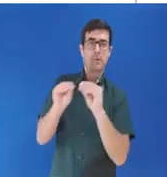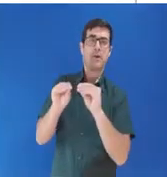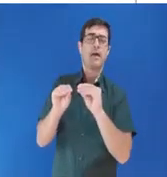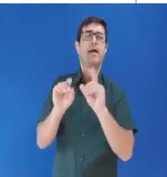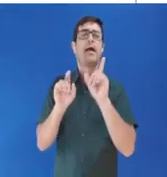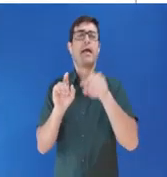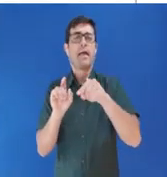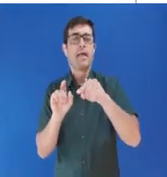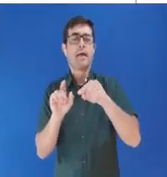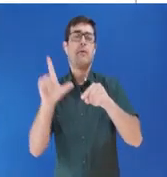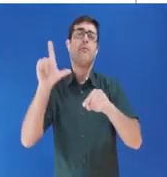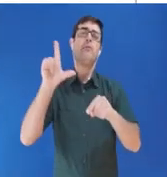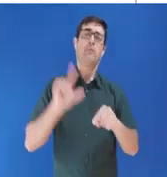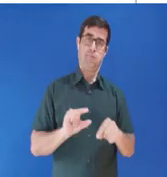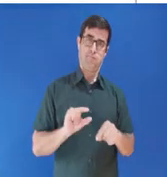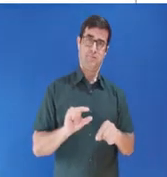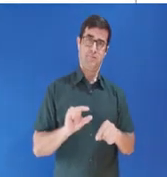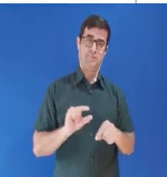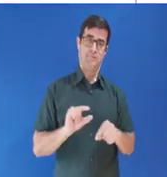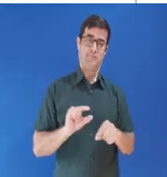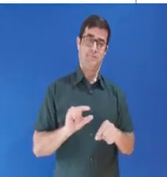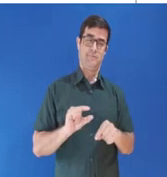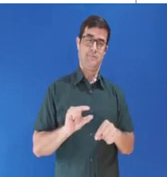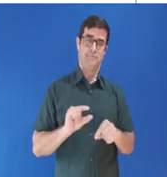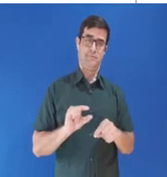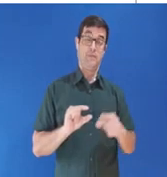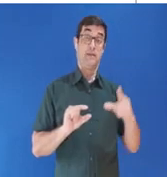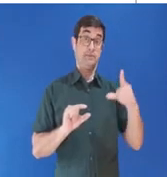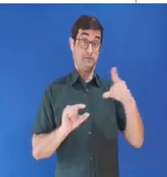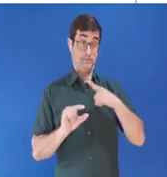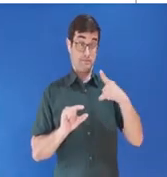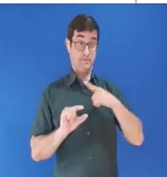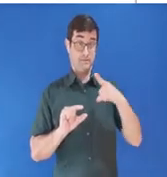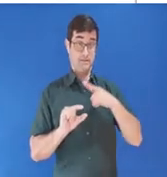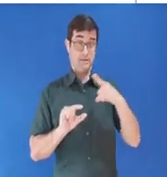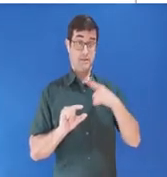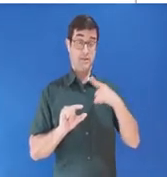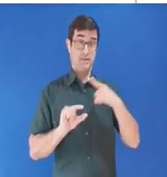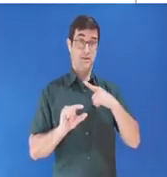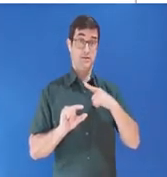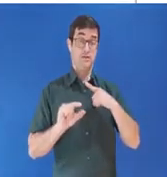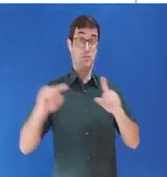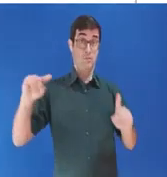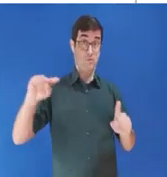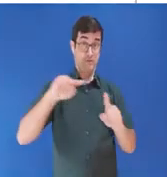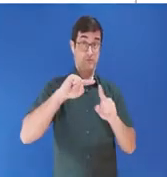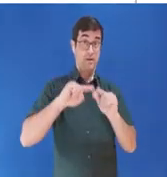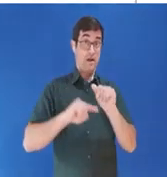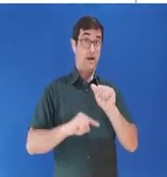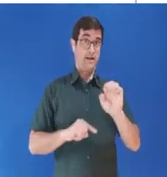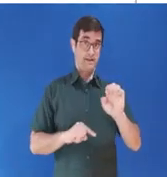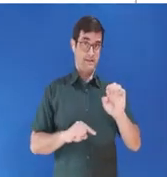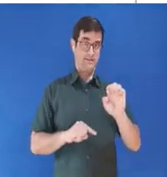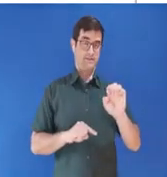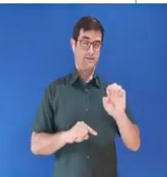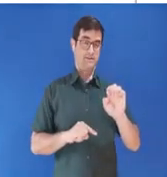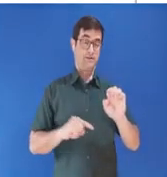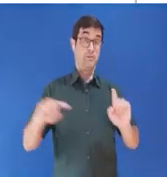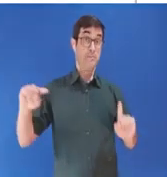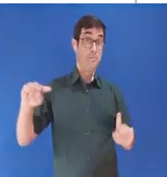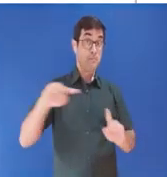baixo, né? Então, ele tem uma menor aqui afinidade eletrônica. Quanto maior a afinidade